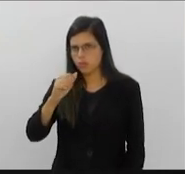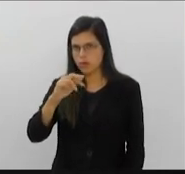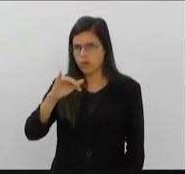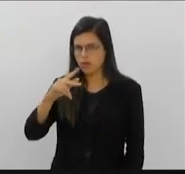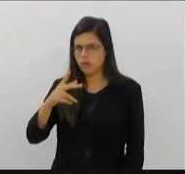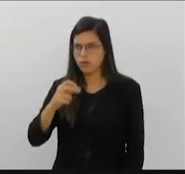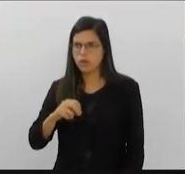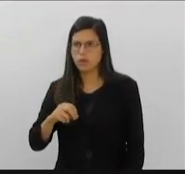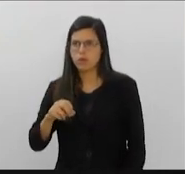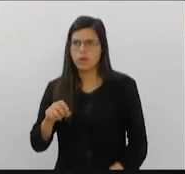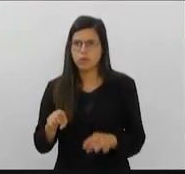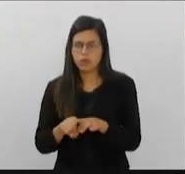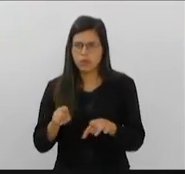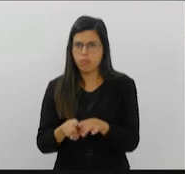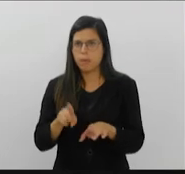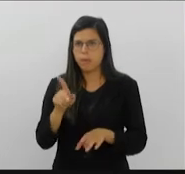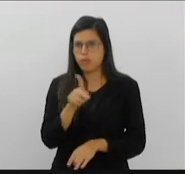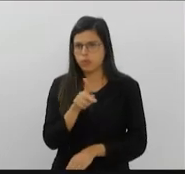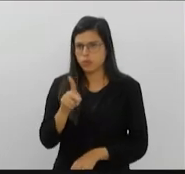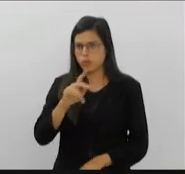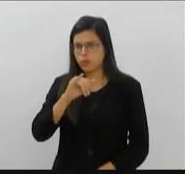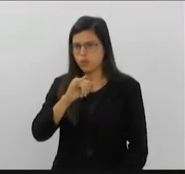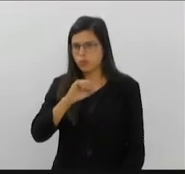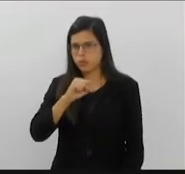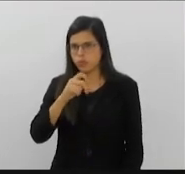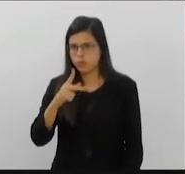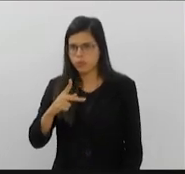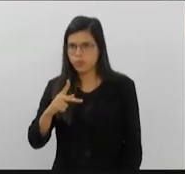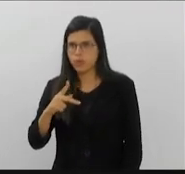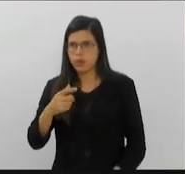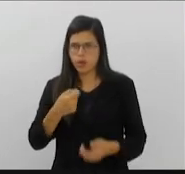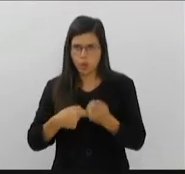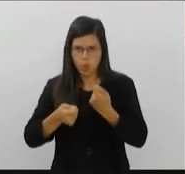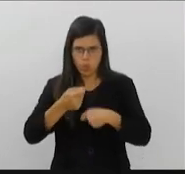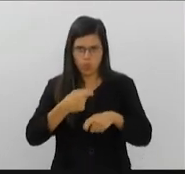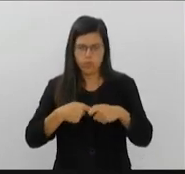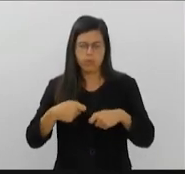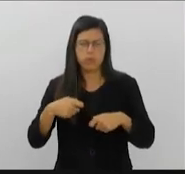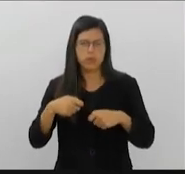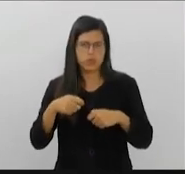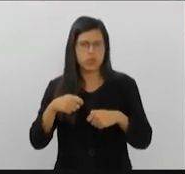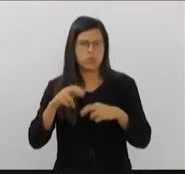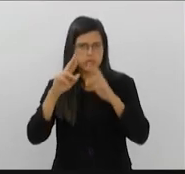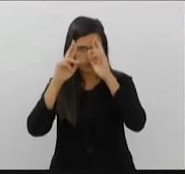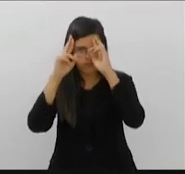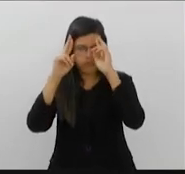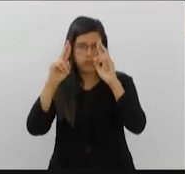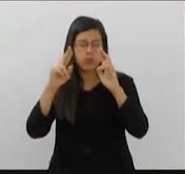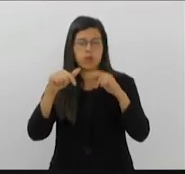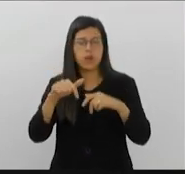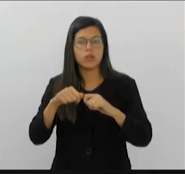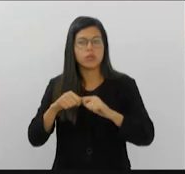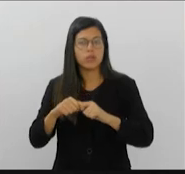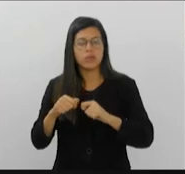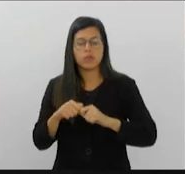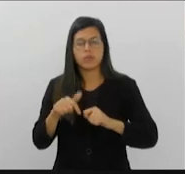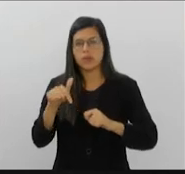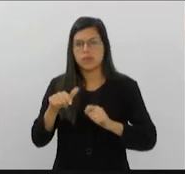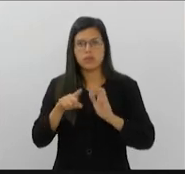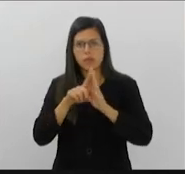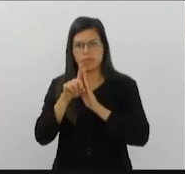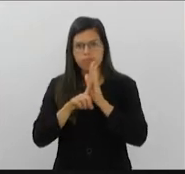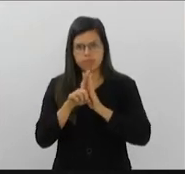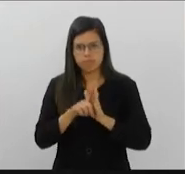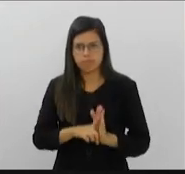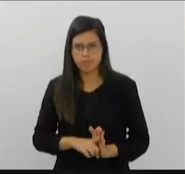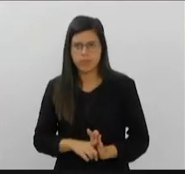é notável professor do INSPER e um economista bastante respeitado, em que eles fazem ali nesse estudo